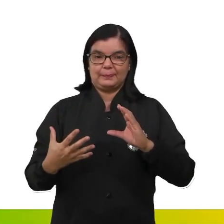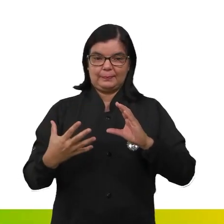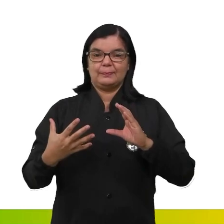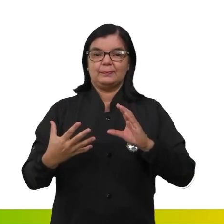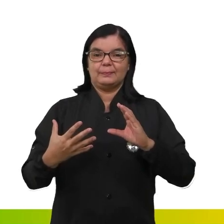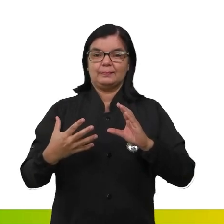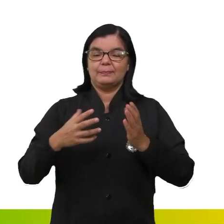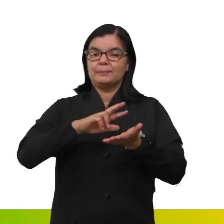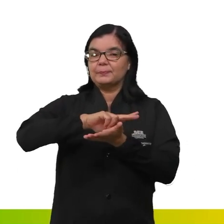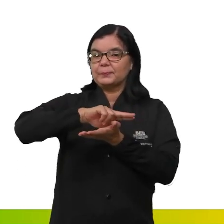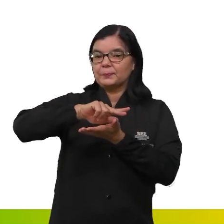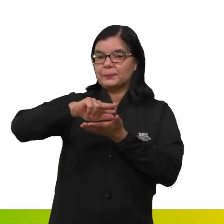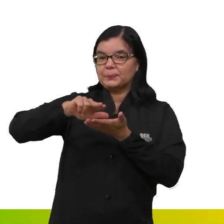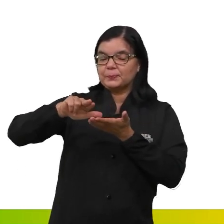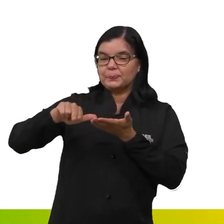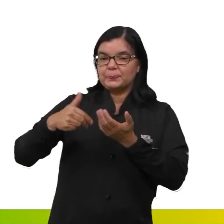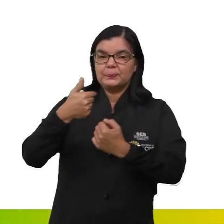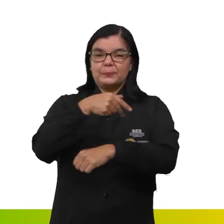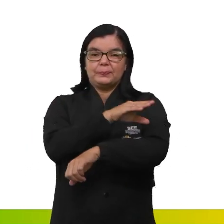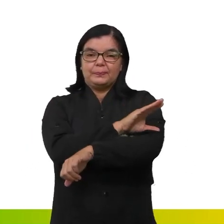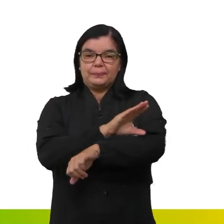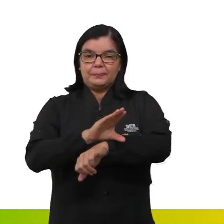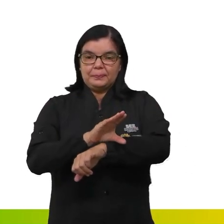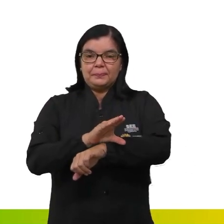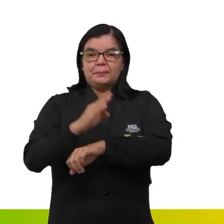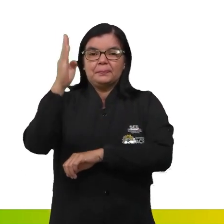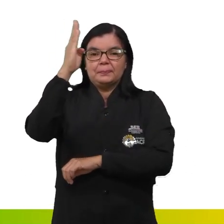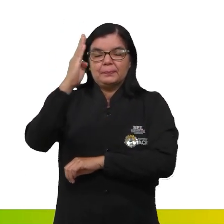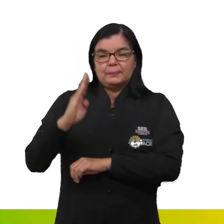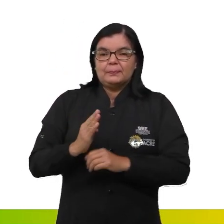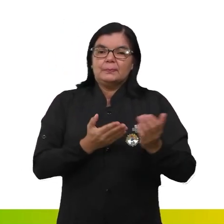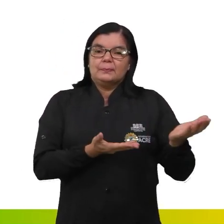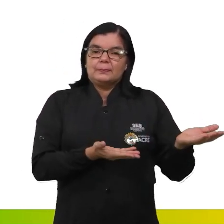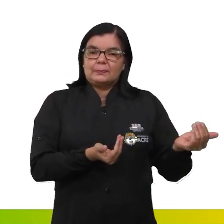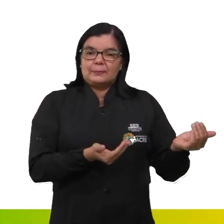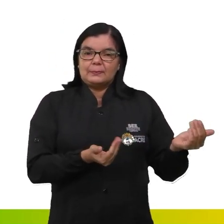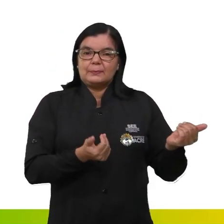Características do multiculturalismo juvenil no Brasil.